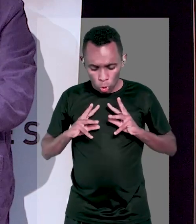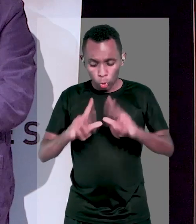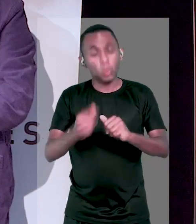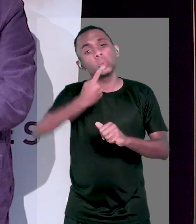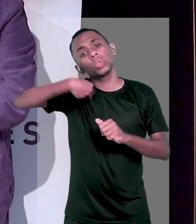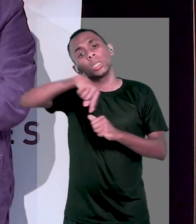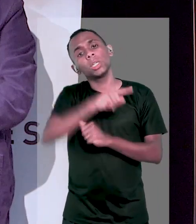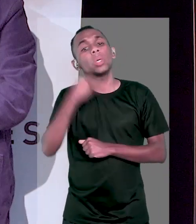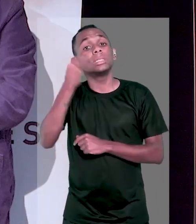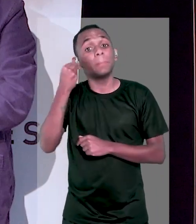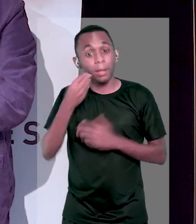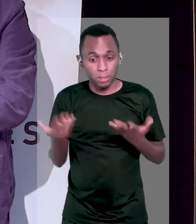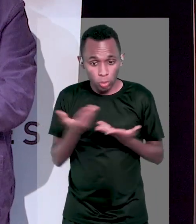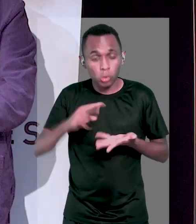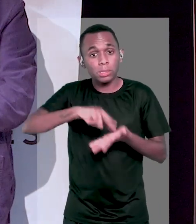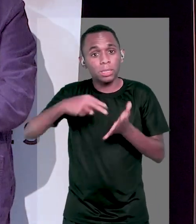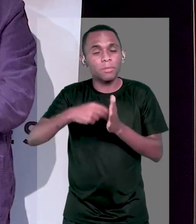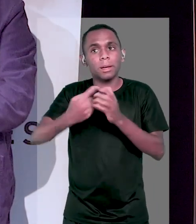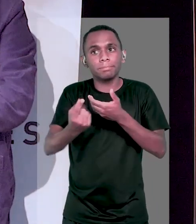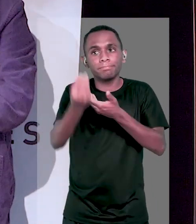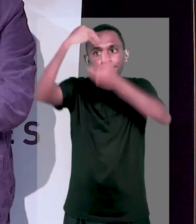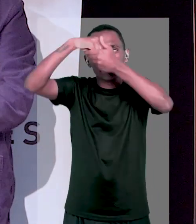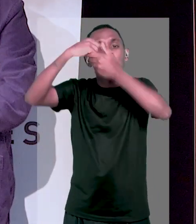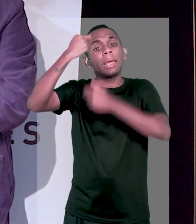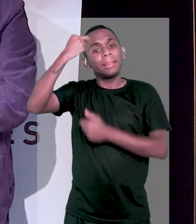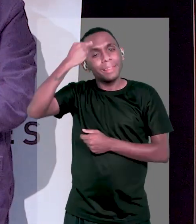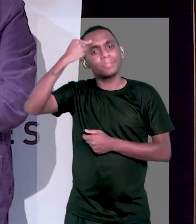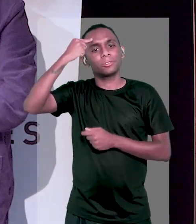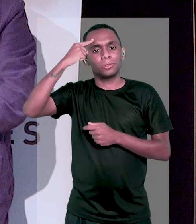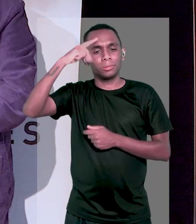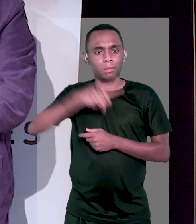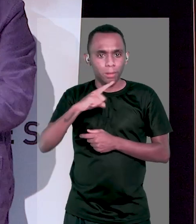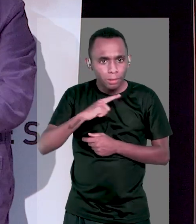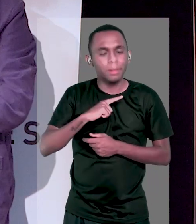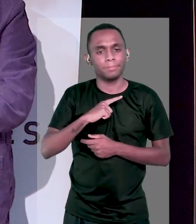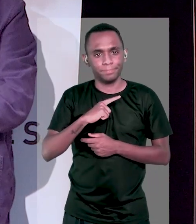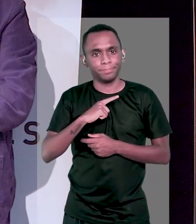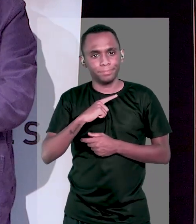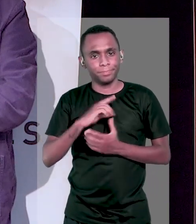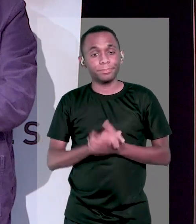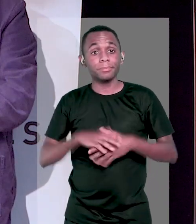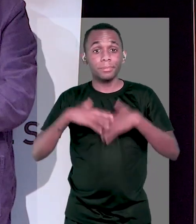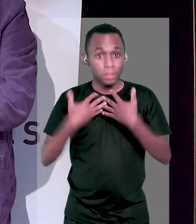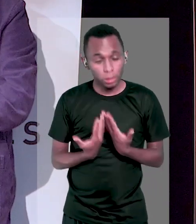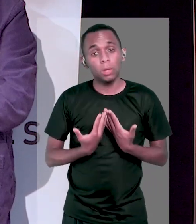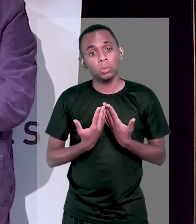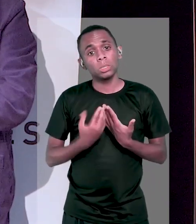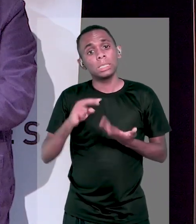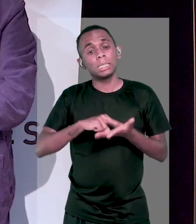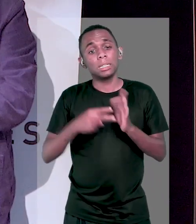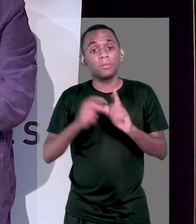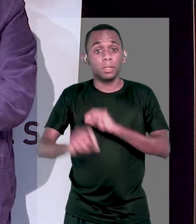literalmente. Espírito é potência de transformação, espírito é inteligência. É muito